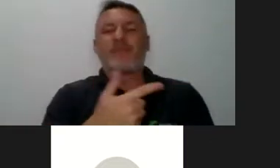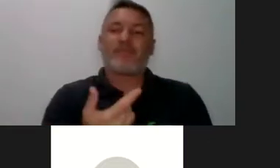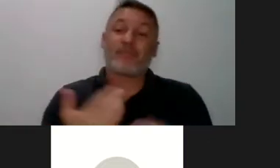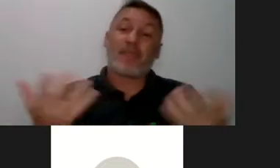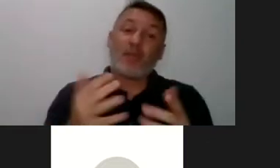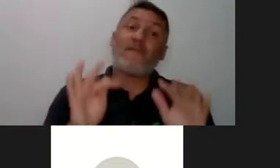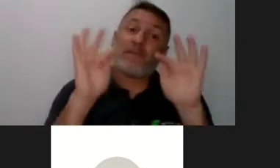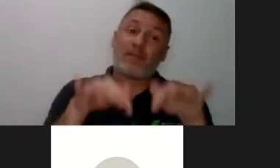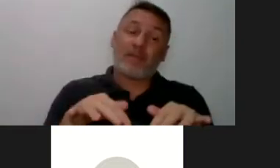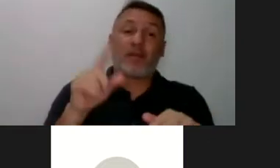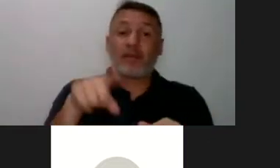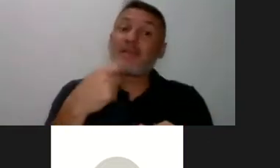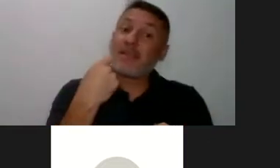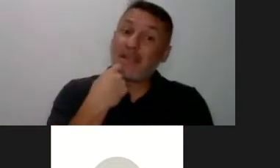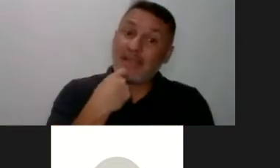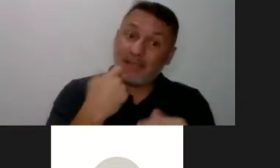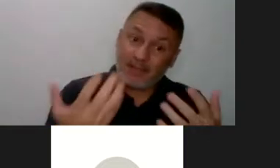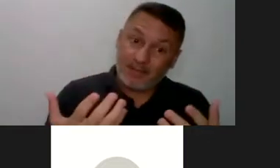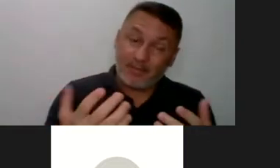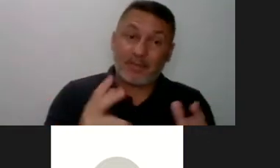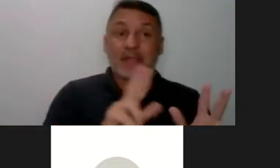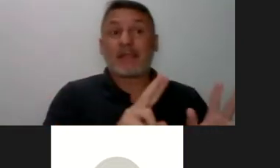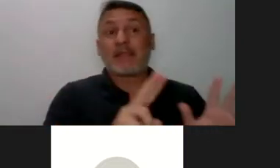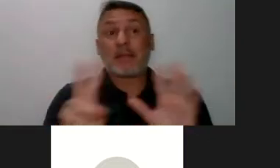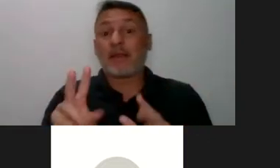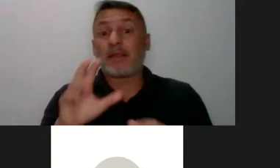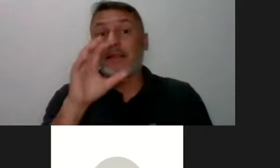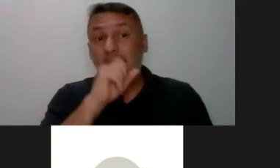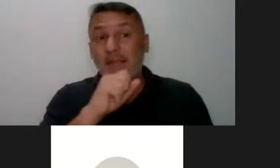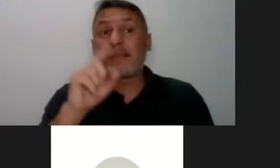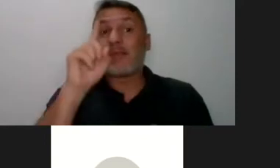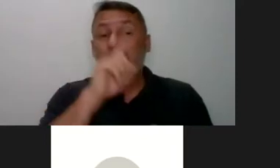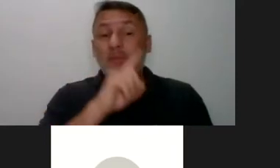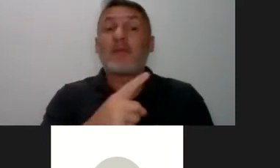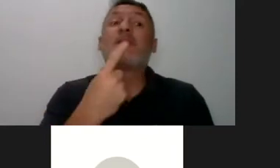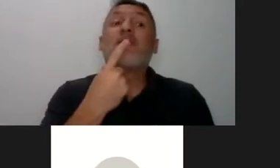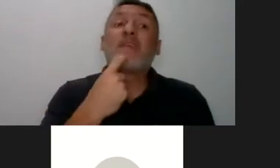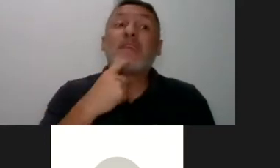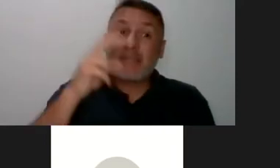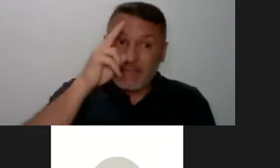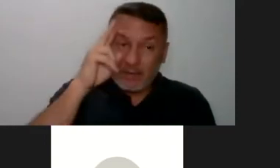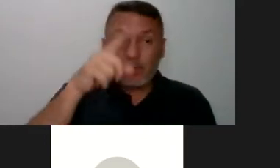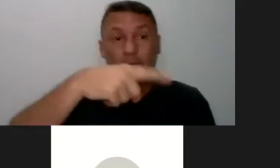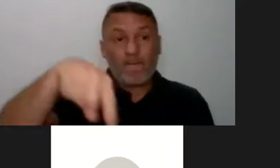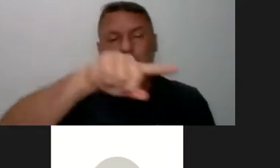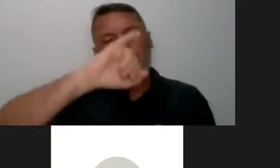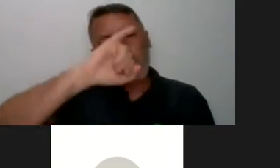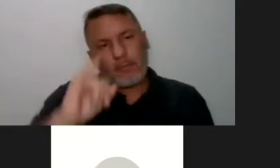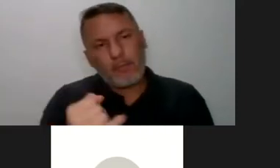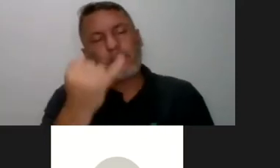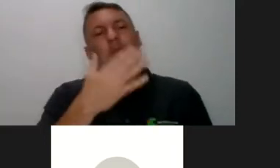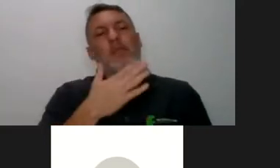sexta-feira, temos aí um final de semana com feriado na segunda. Aproveitem para descansar, né, porque todos